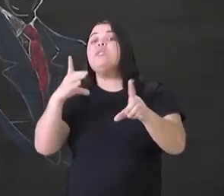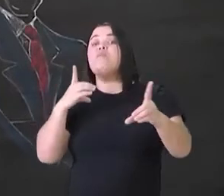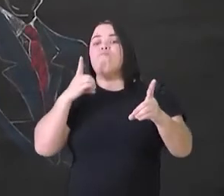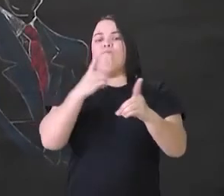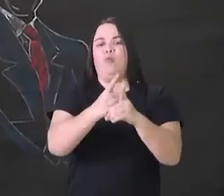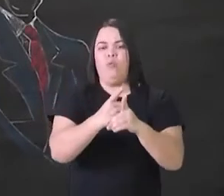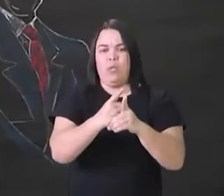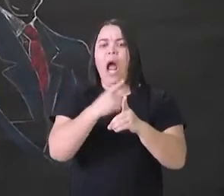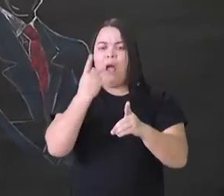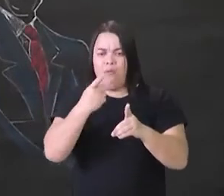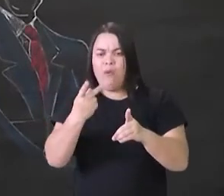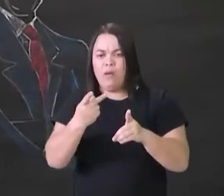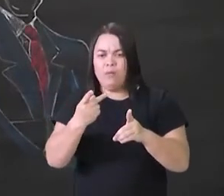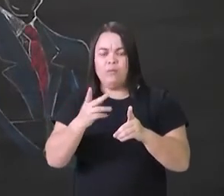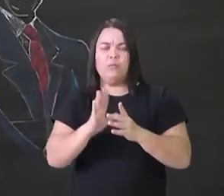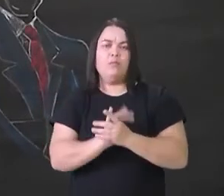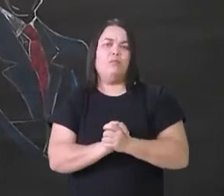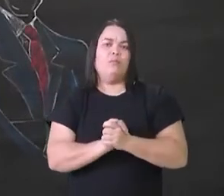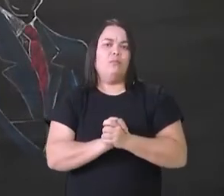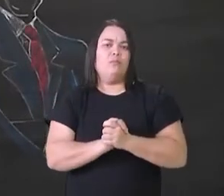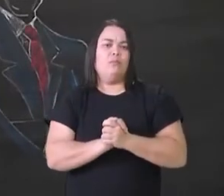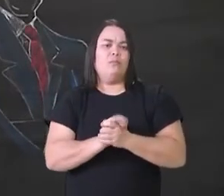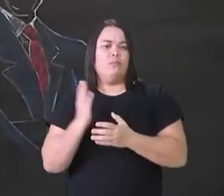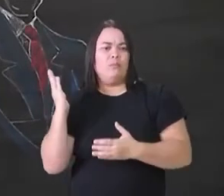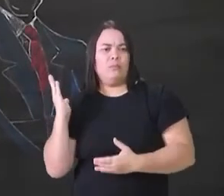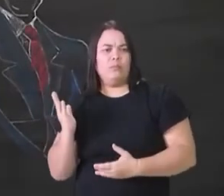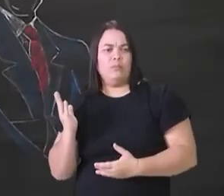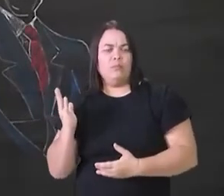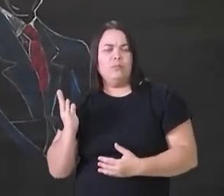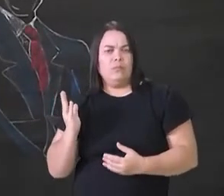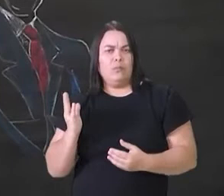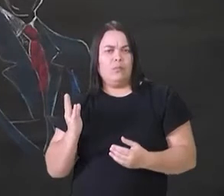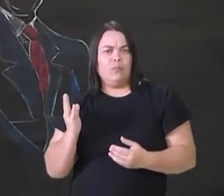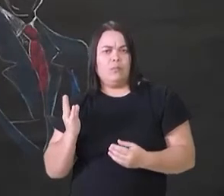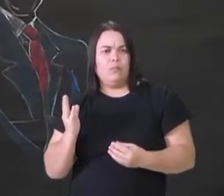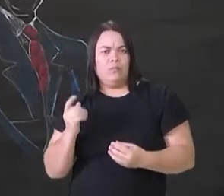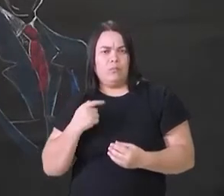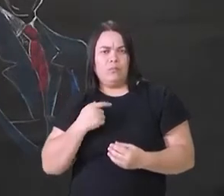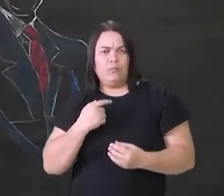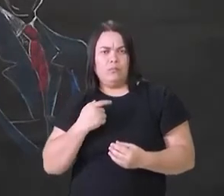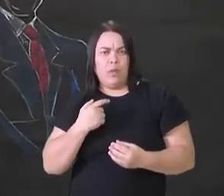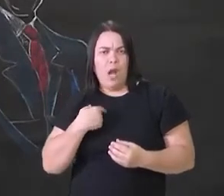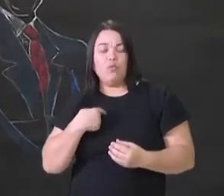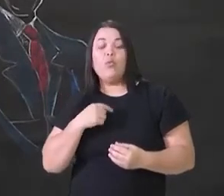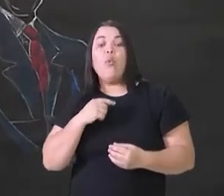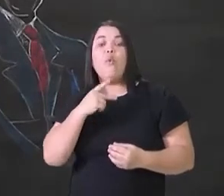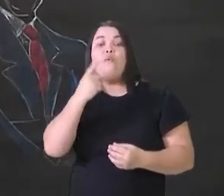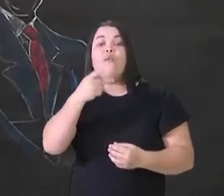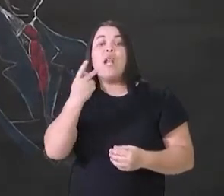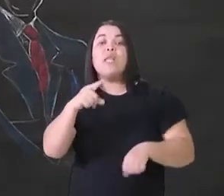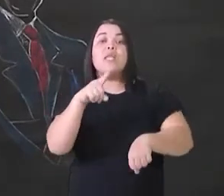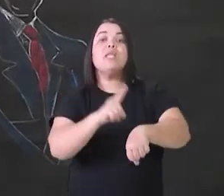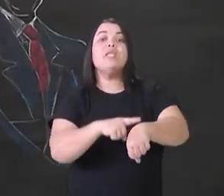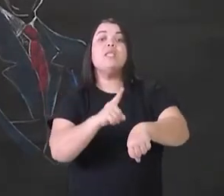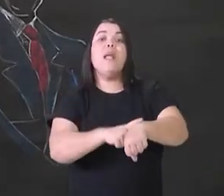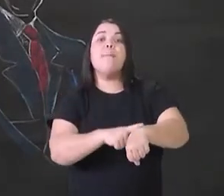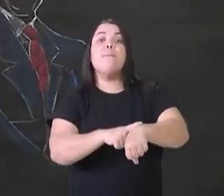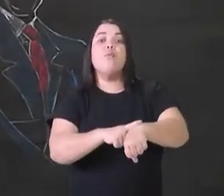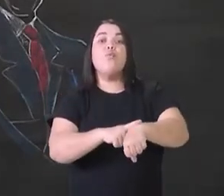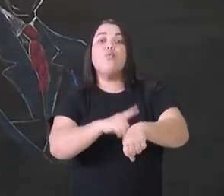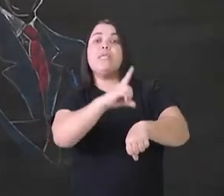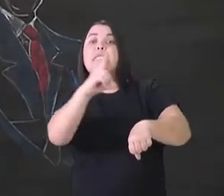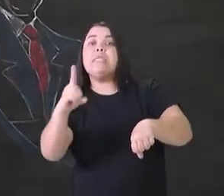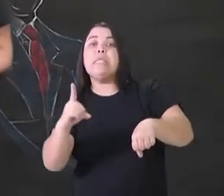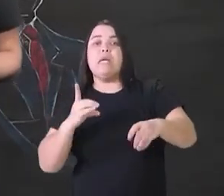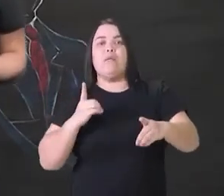I will talk to you when I meet you. Estou falando, me referindo a tempo, ok?